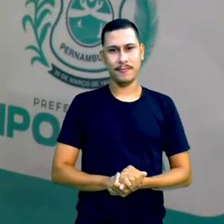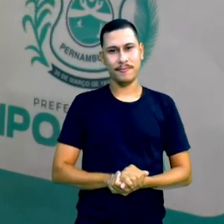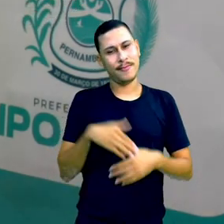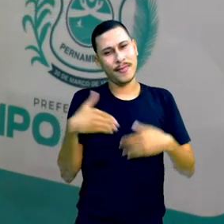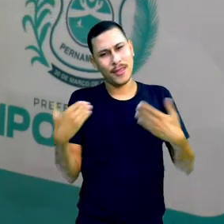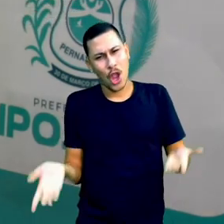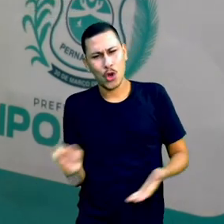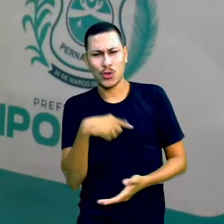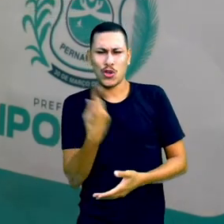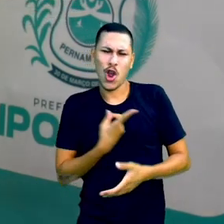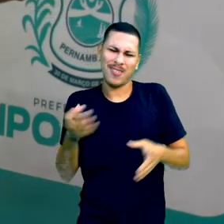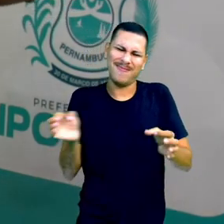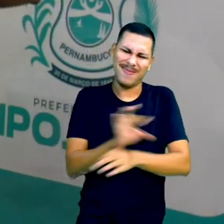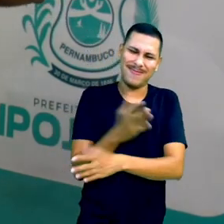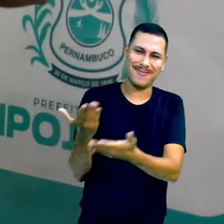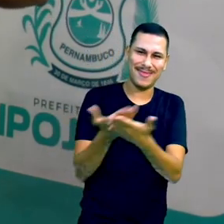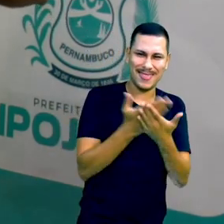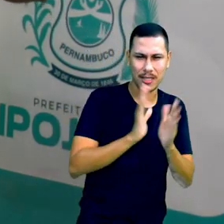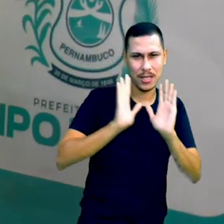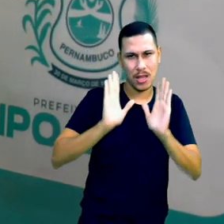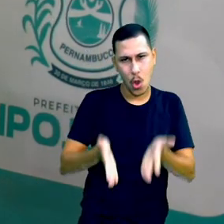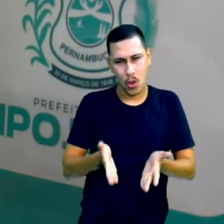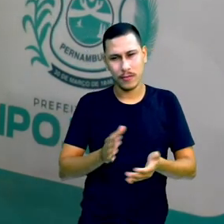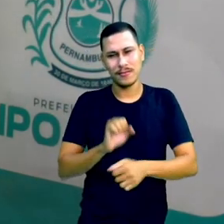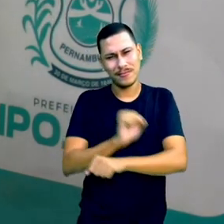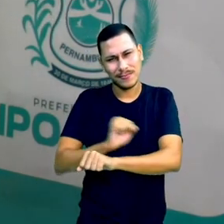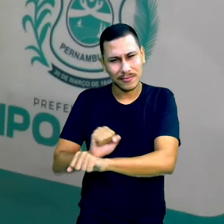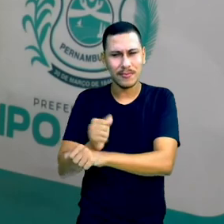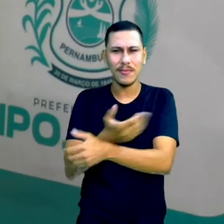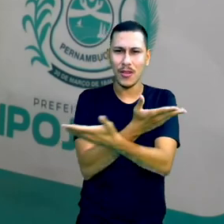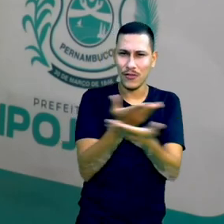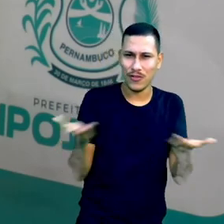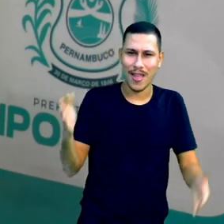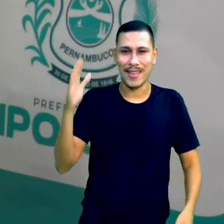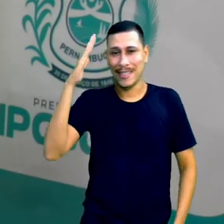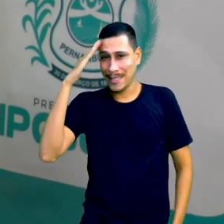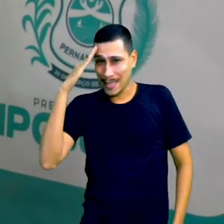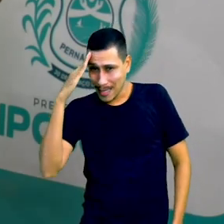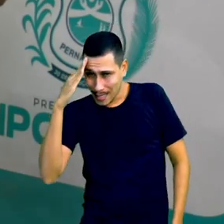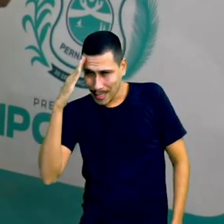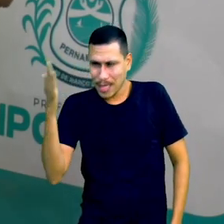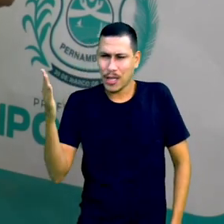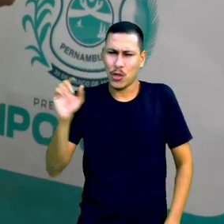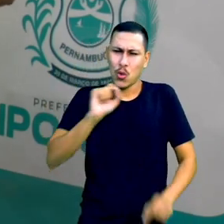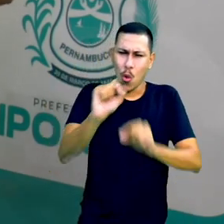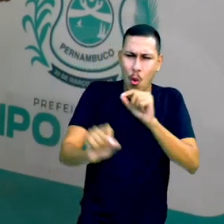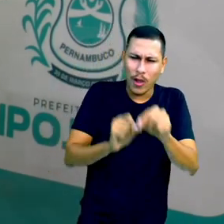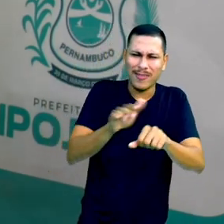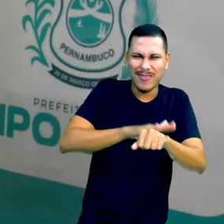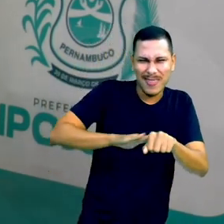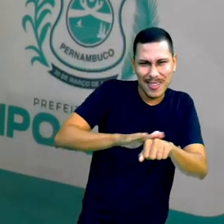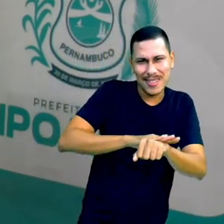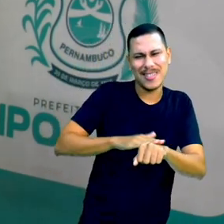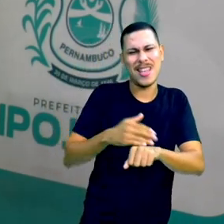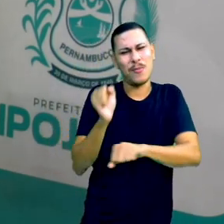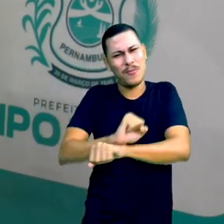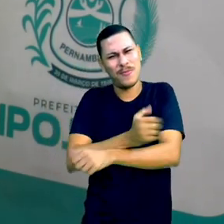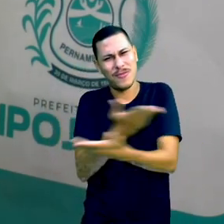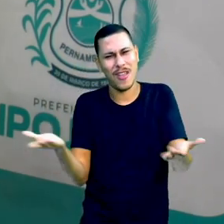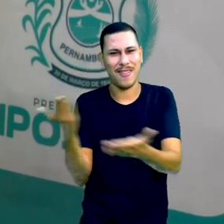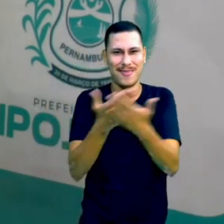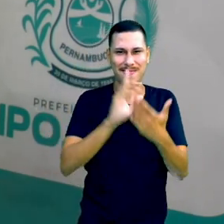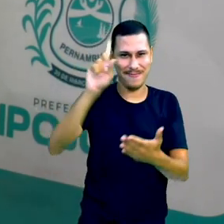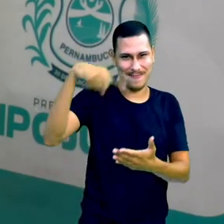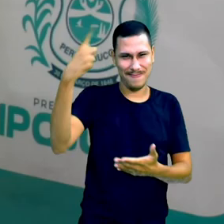isso nós encerramos a nossa aula de hoje. Eu espero que vocês tenham entendido tudo aquilo que a gente conversou. e eu aguardo